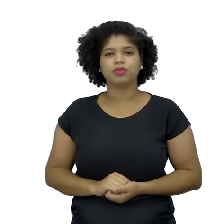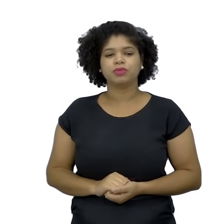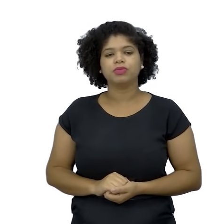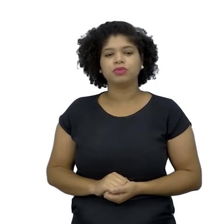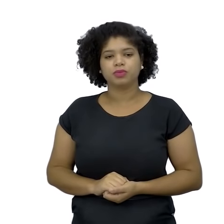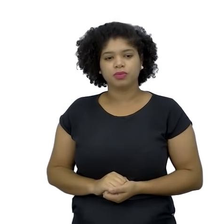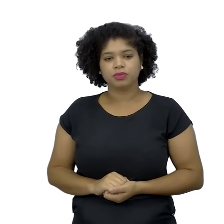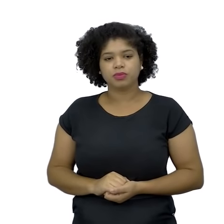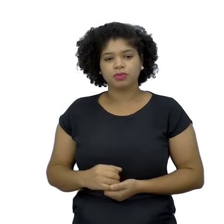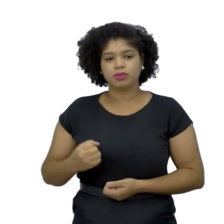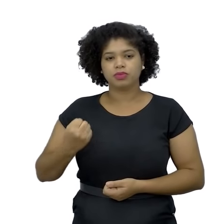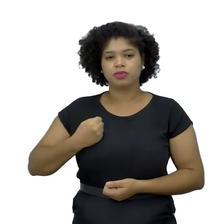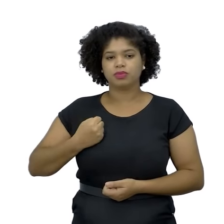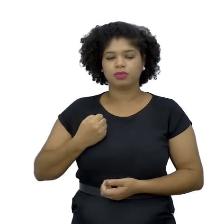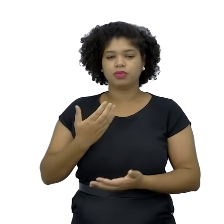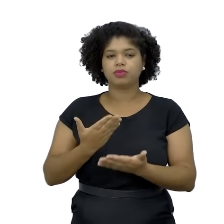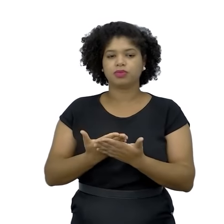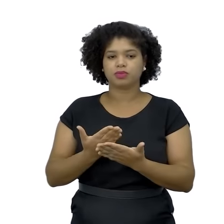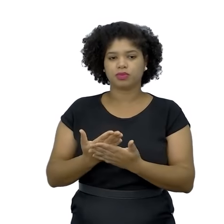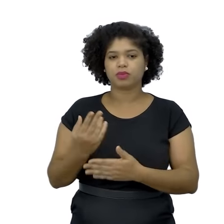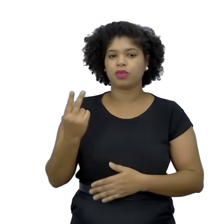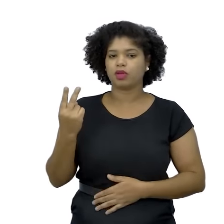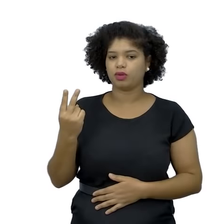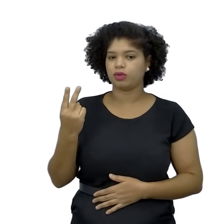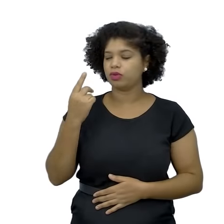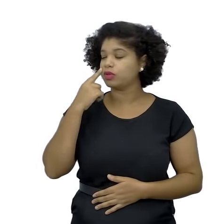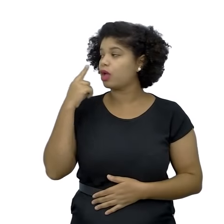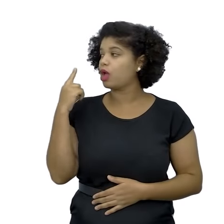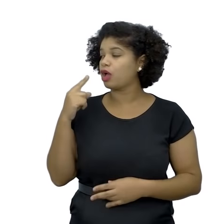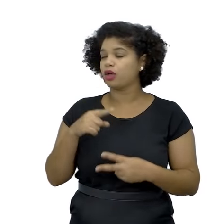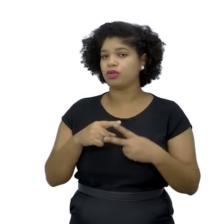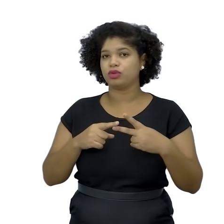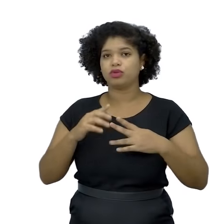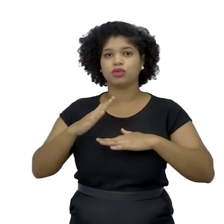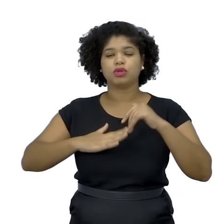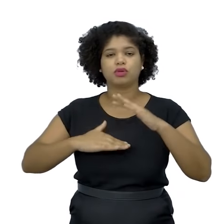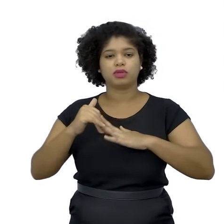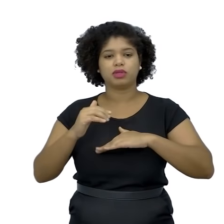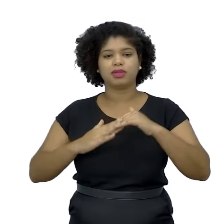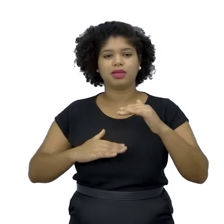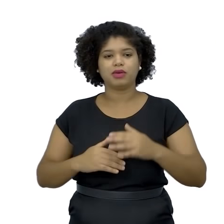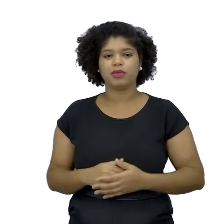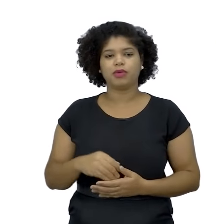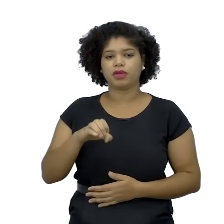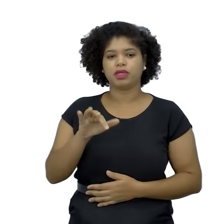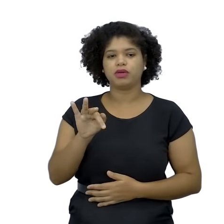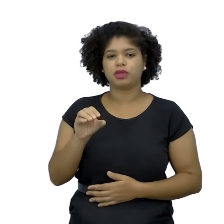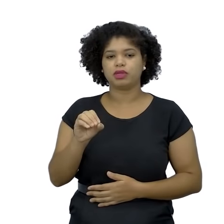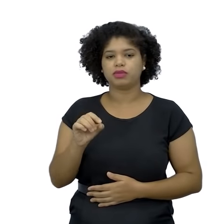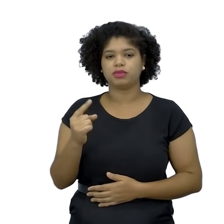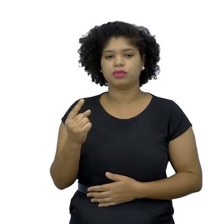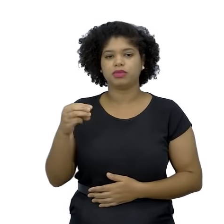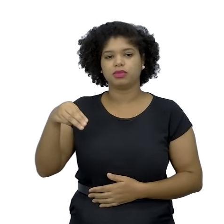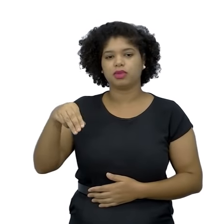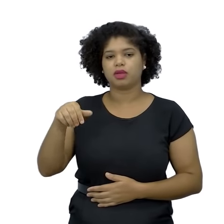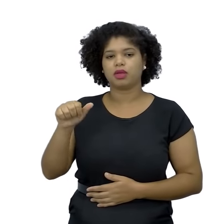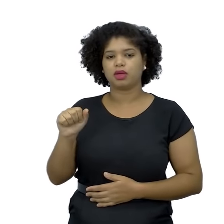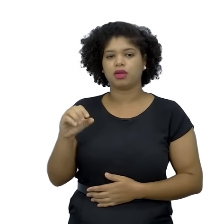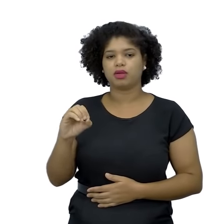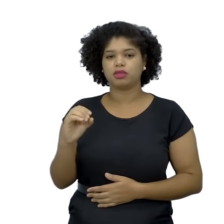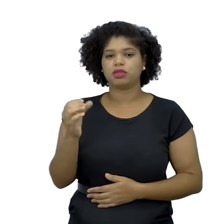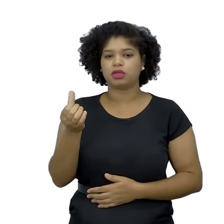Na aula 2, nós temos aqui duas habilidades, né? Essas habilidades aqui, elas indicam as